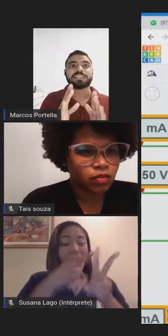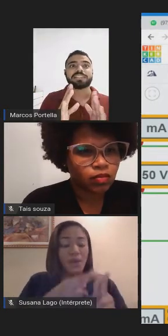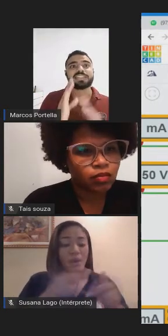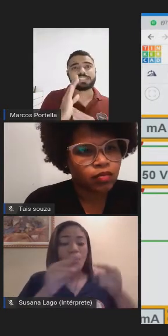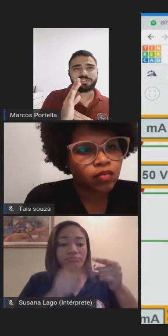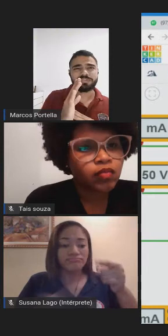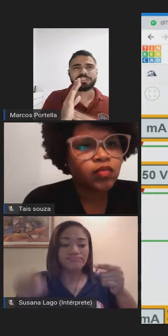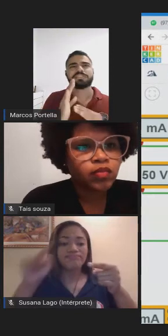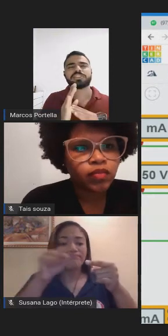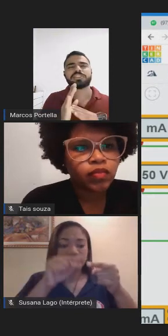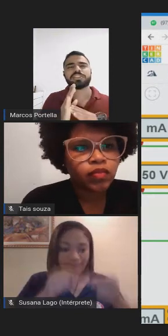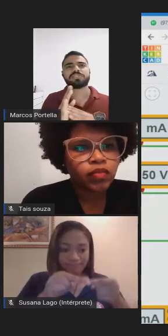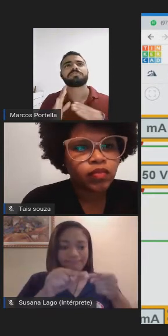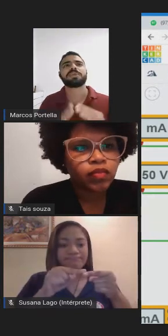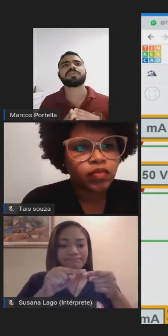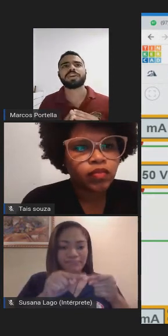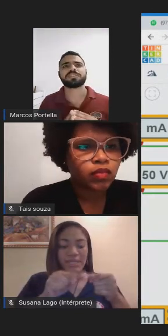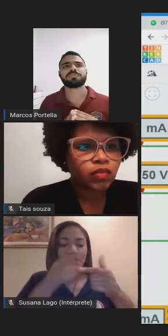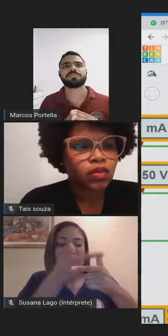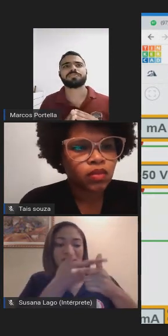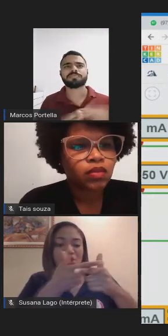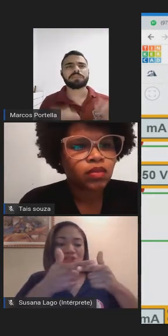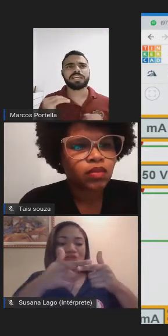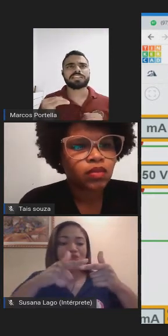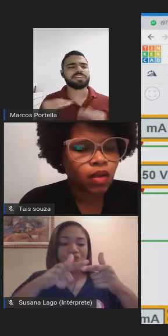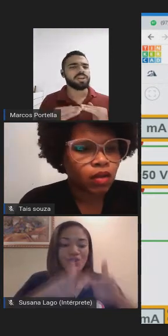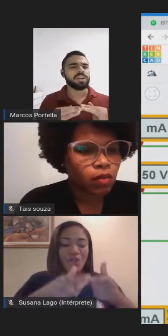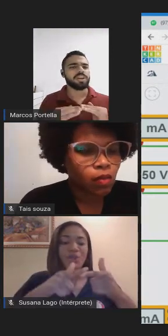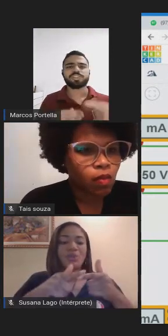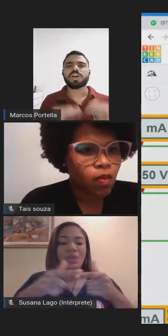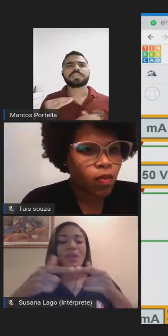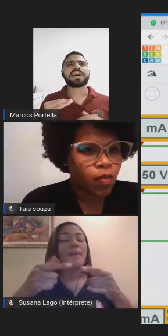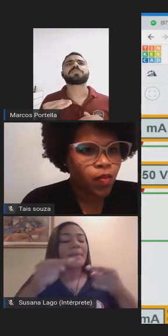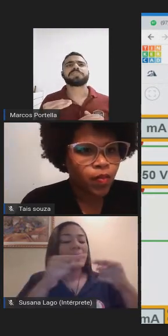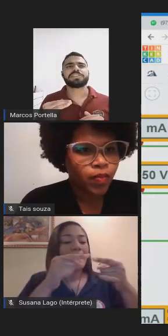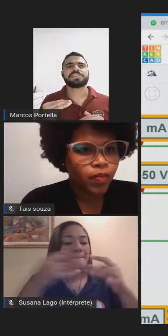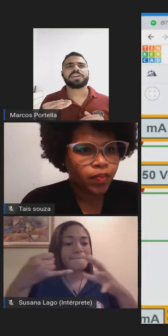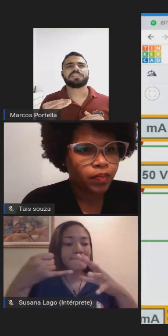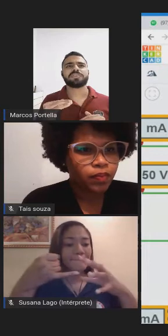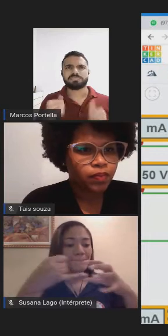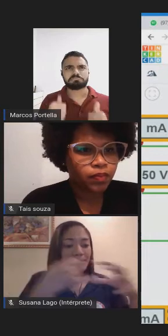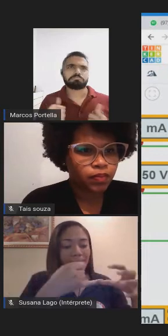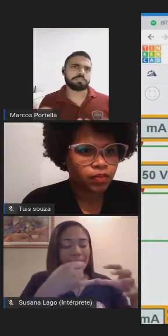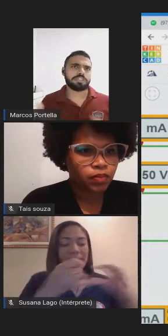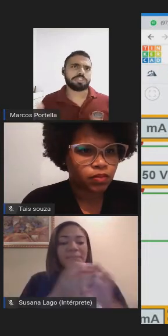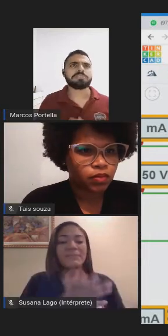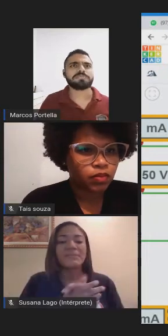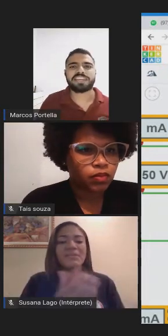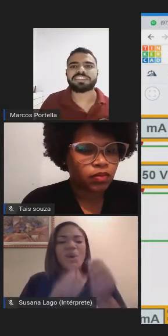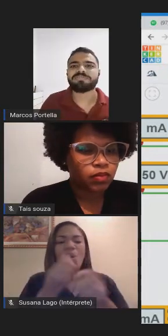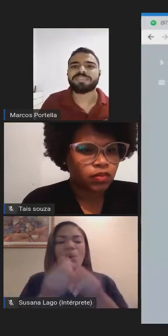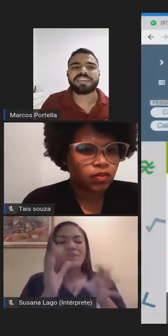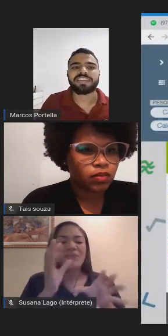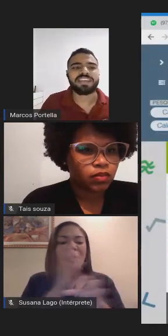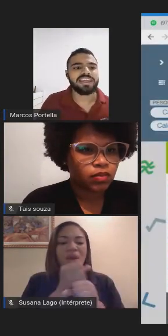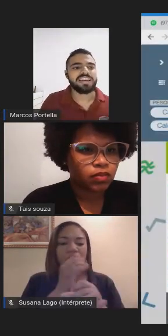é igual a tensão dividido pela corrente. Beleza? Só com esse cálculo eu ia chegar no valor? Sim.